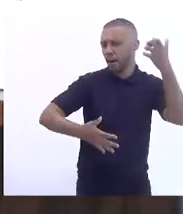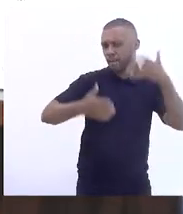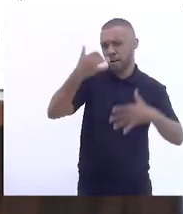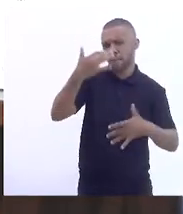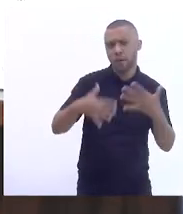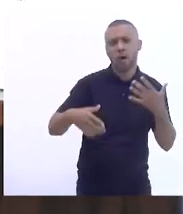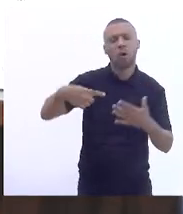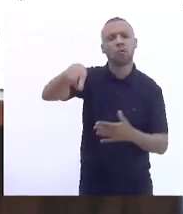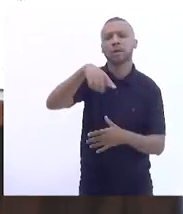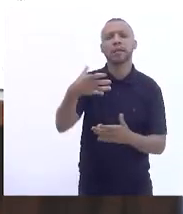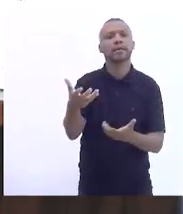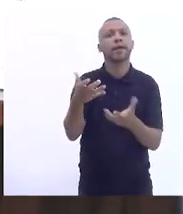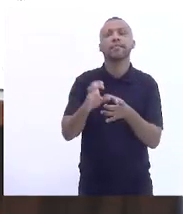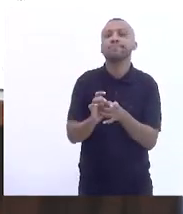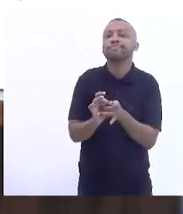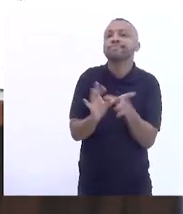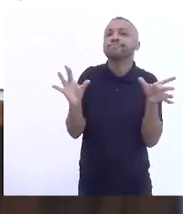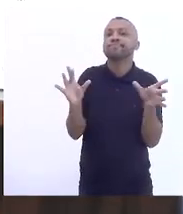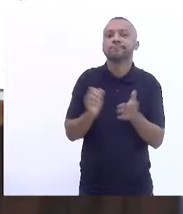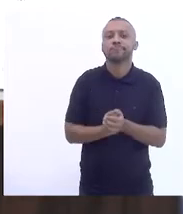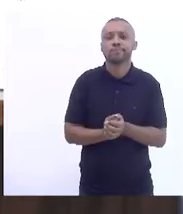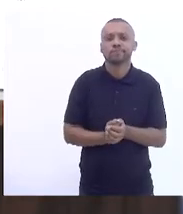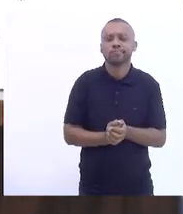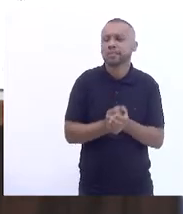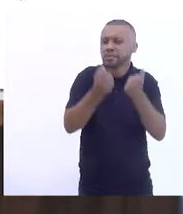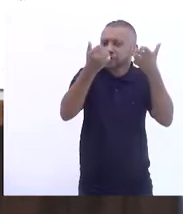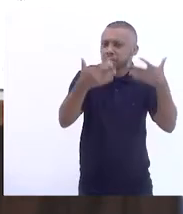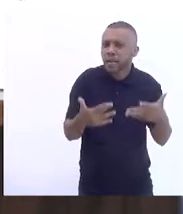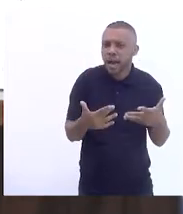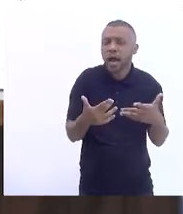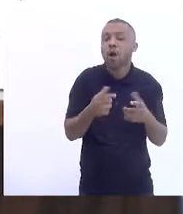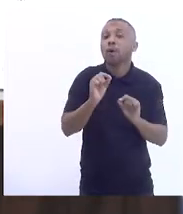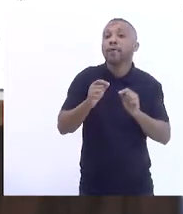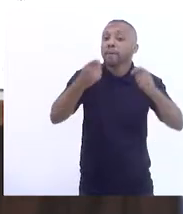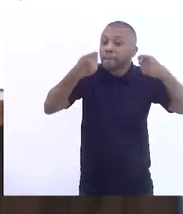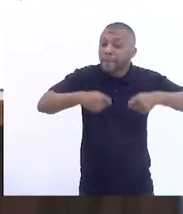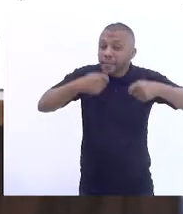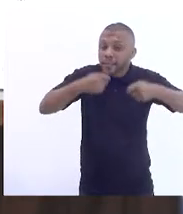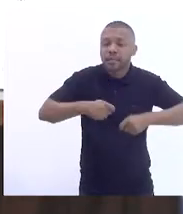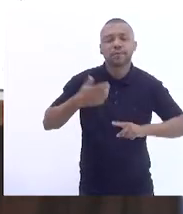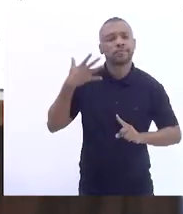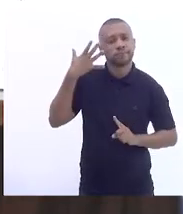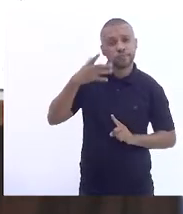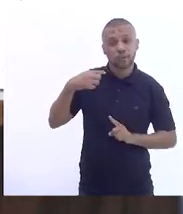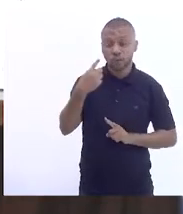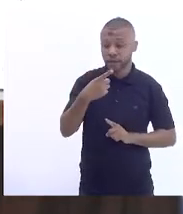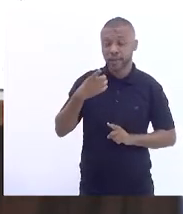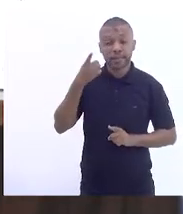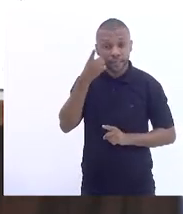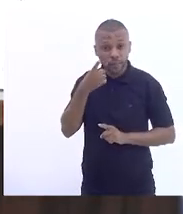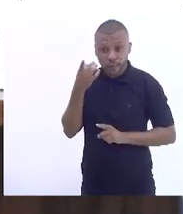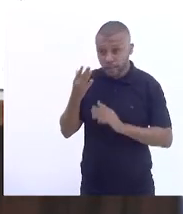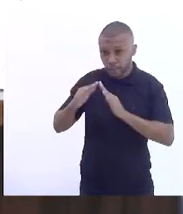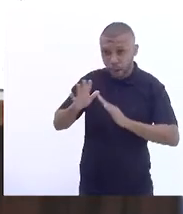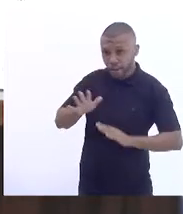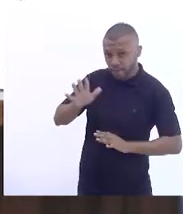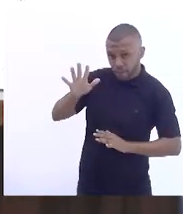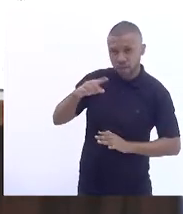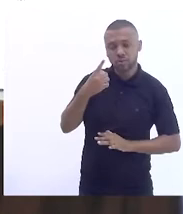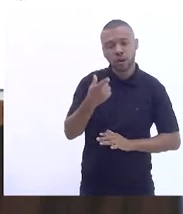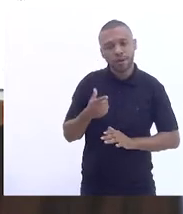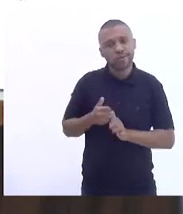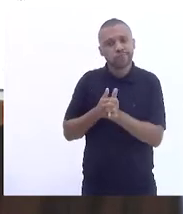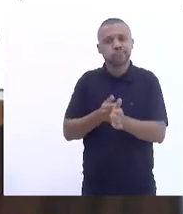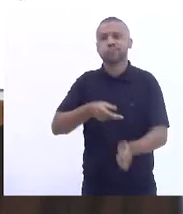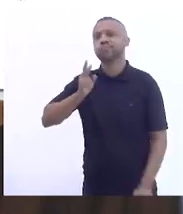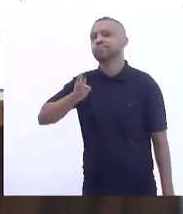necessário falar para dizer o que precisa ser dito aqui nós deputada de favelado e seguiremos enquanto parte